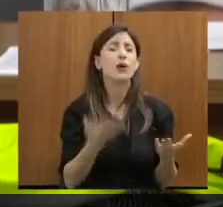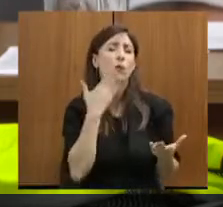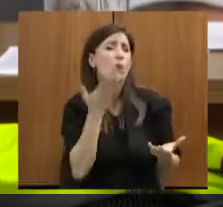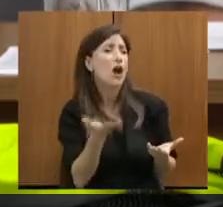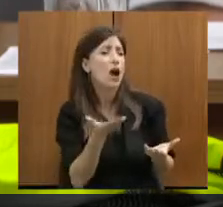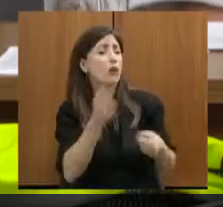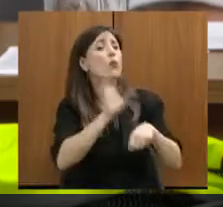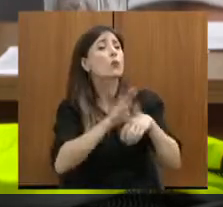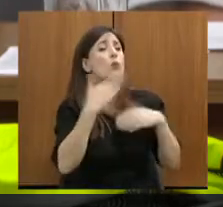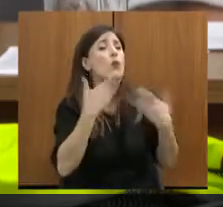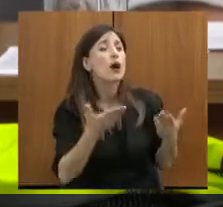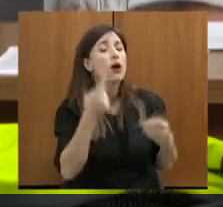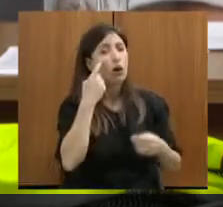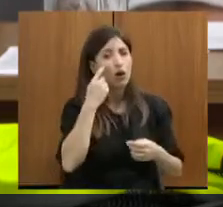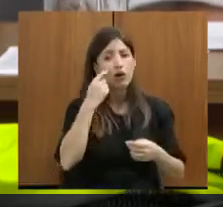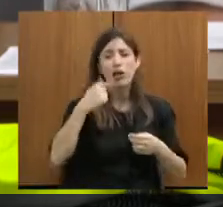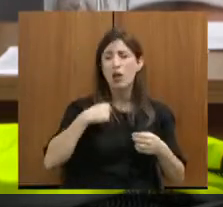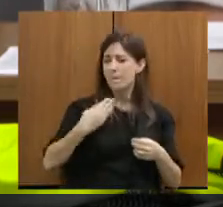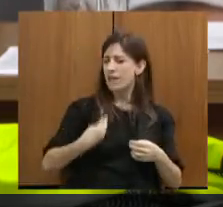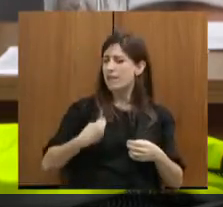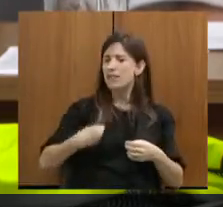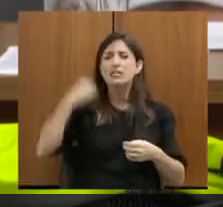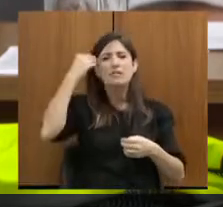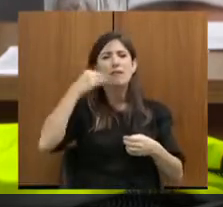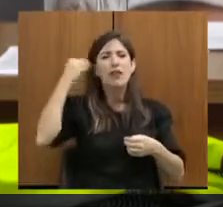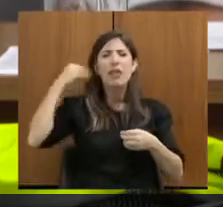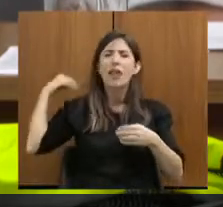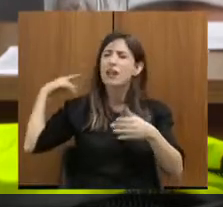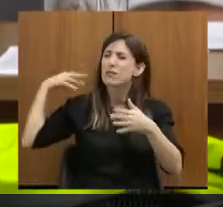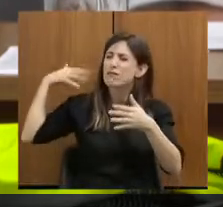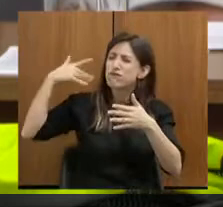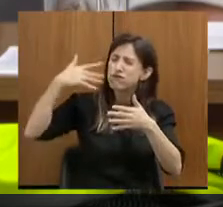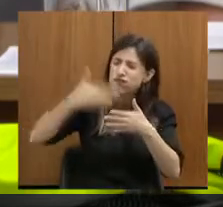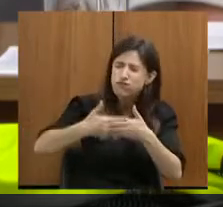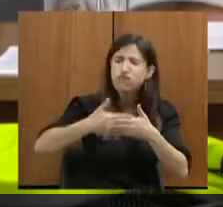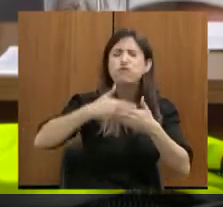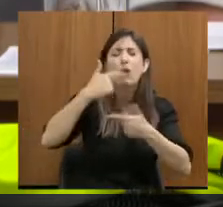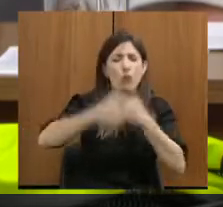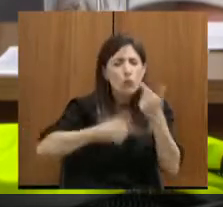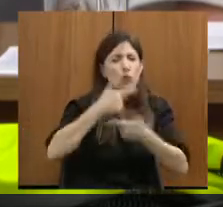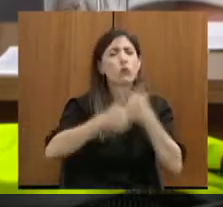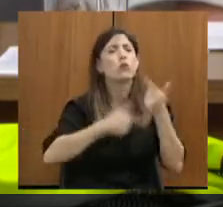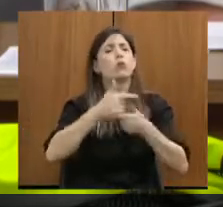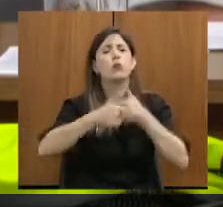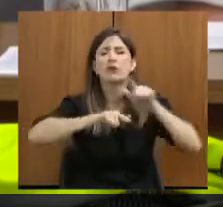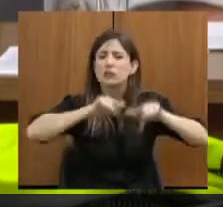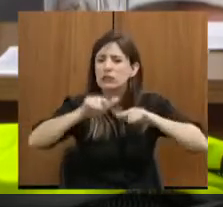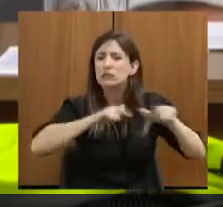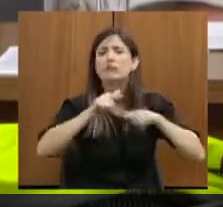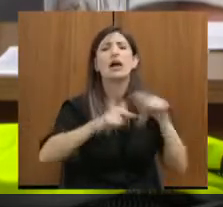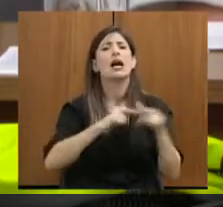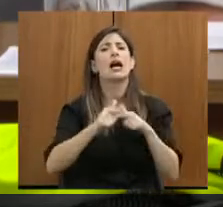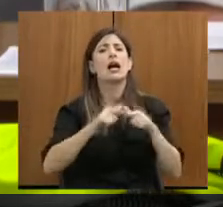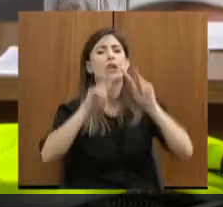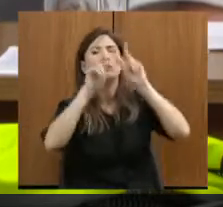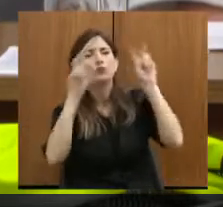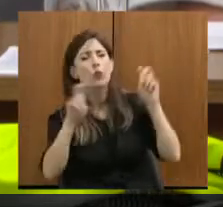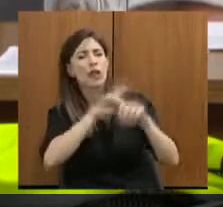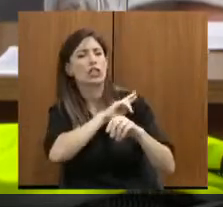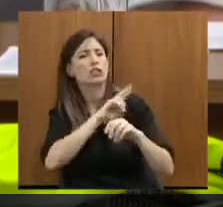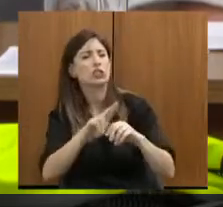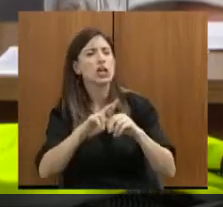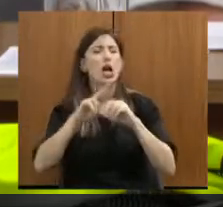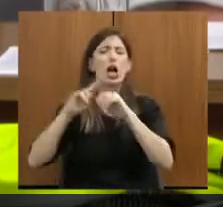sacerdócio eu dediquei a minha vida inteira a exercer ao próximo a religião a tradição de Cultura né